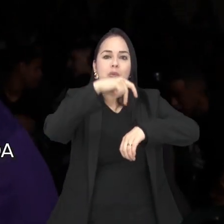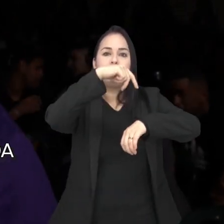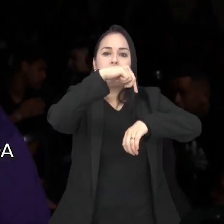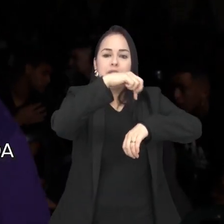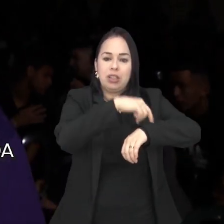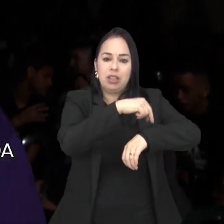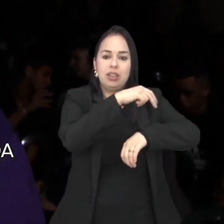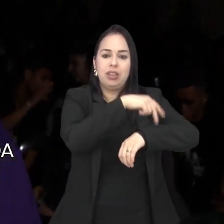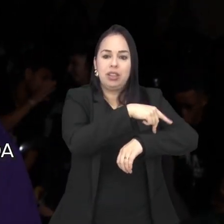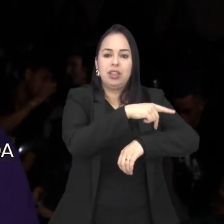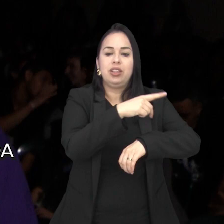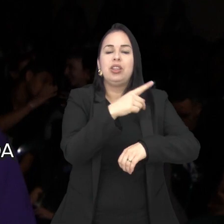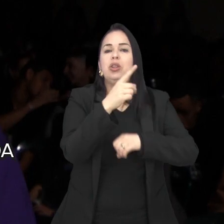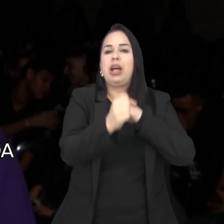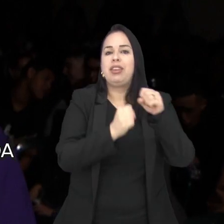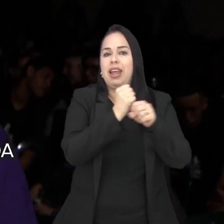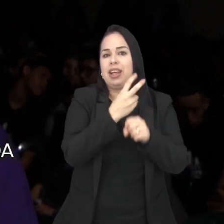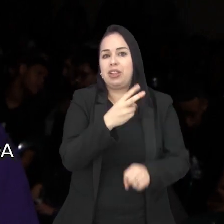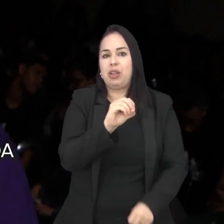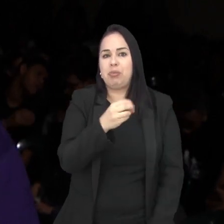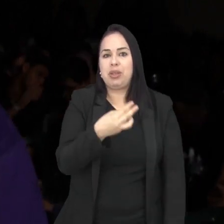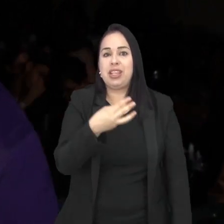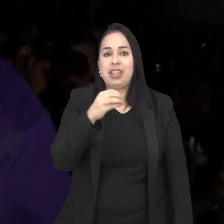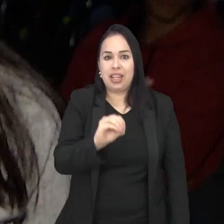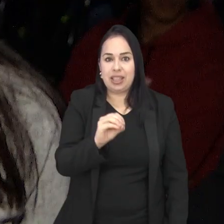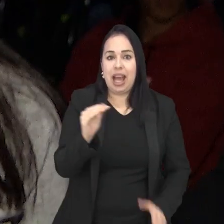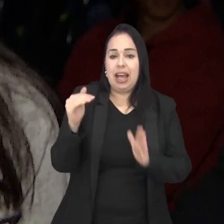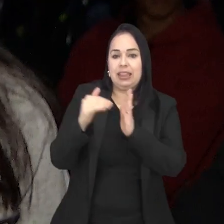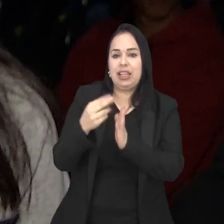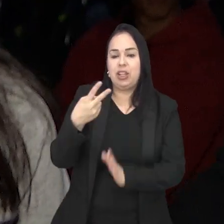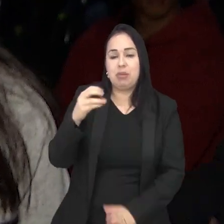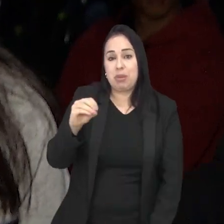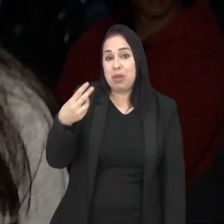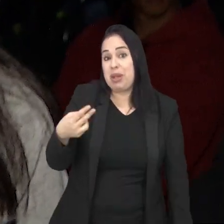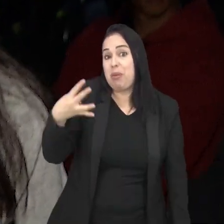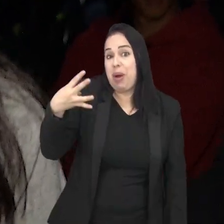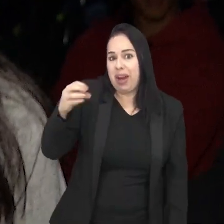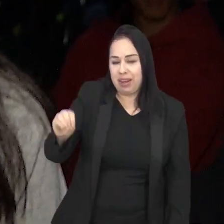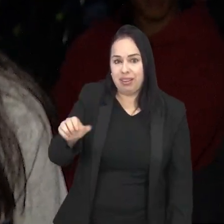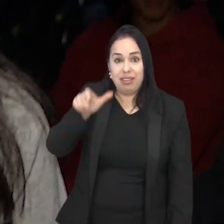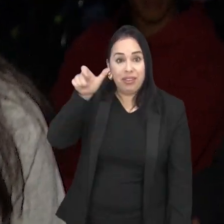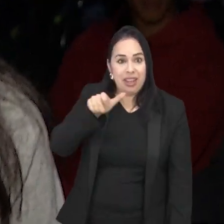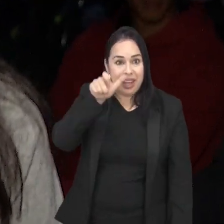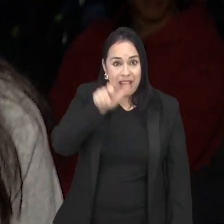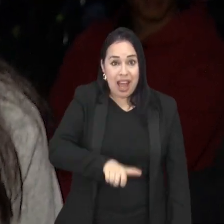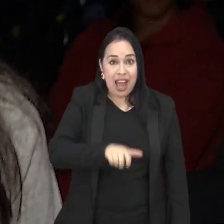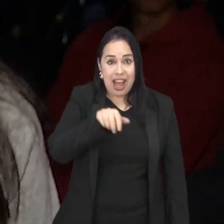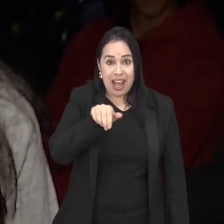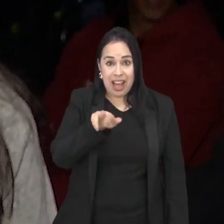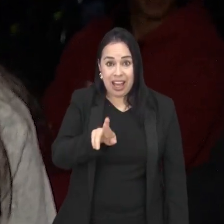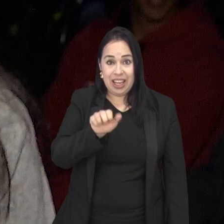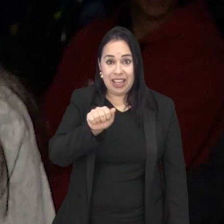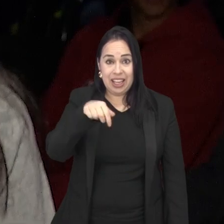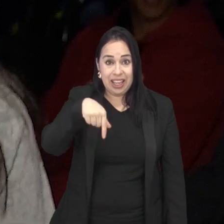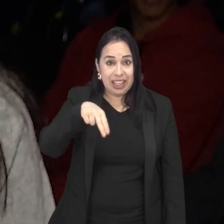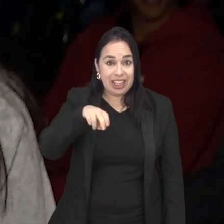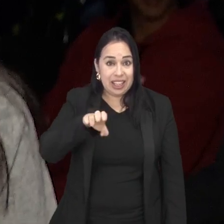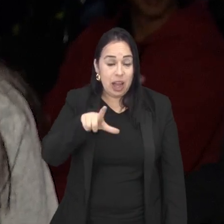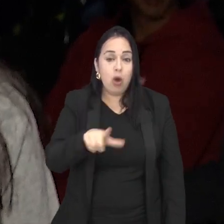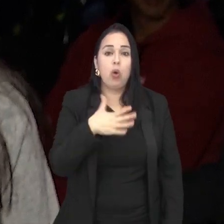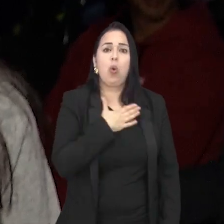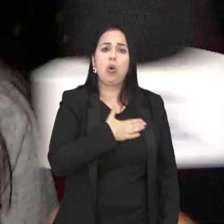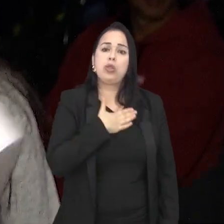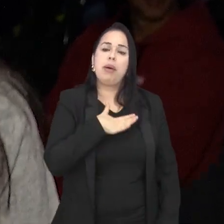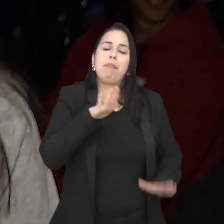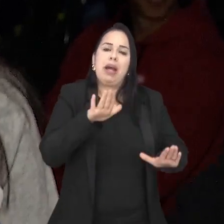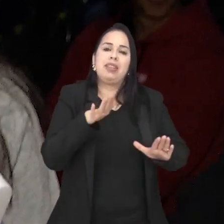2030s and early 2040s for the first time. Raquel ficou encantada com o planeta vermelho, mas